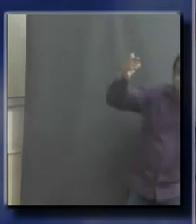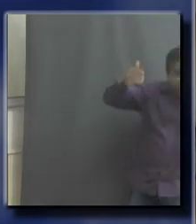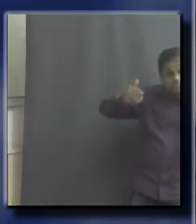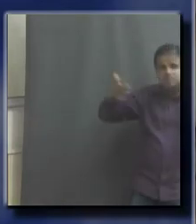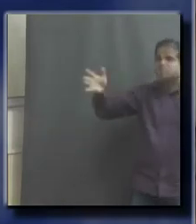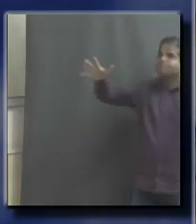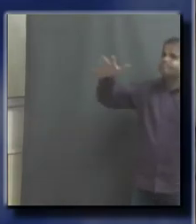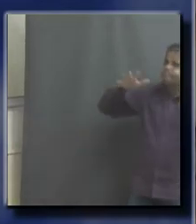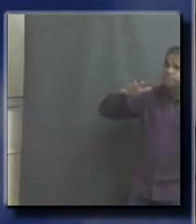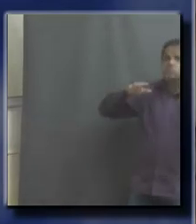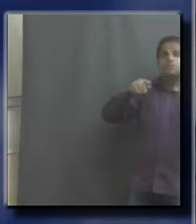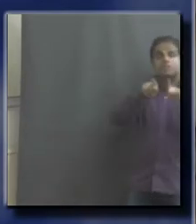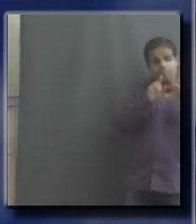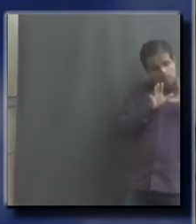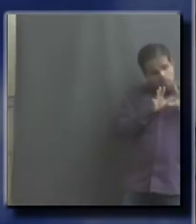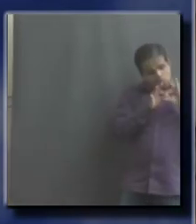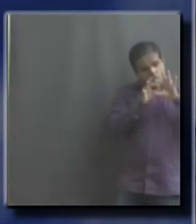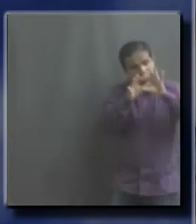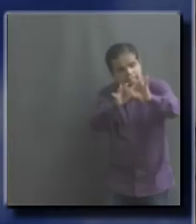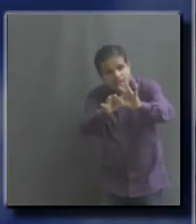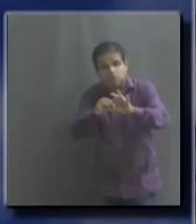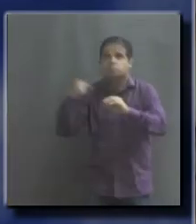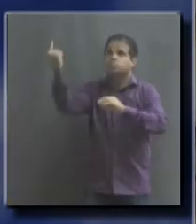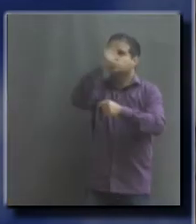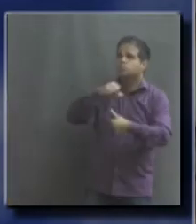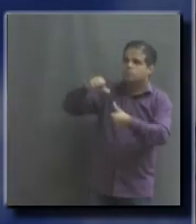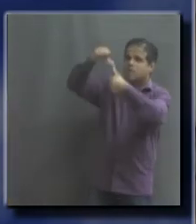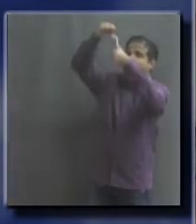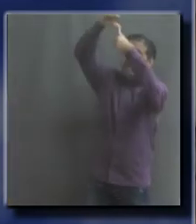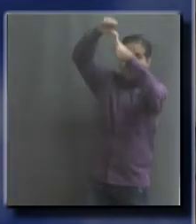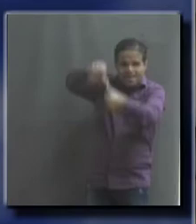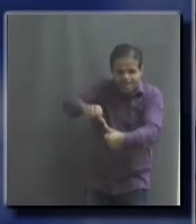e também no contexto da América Latina,